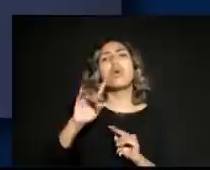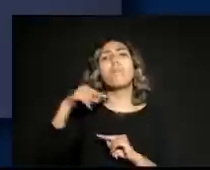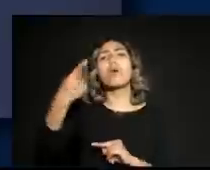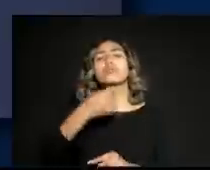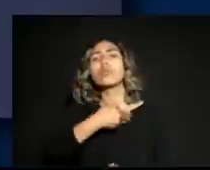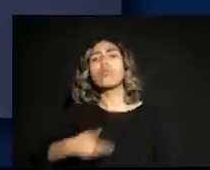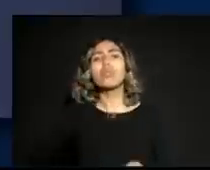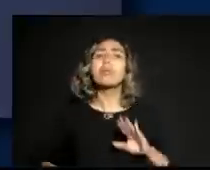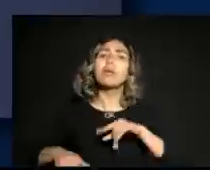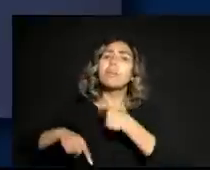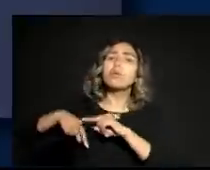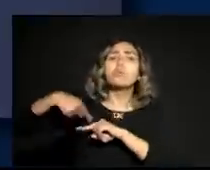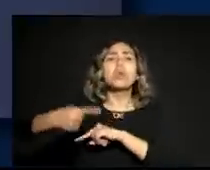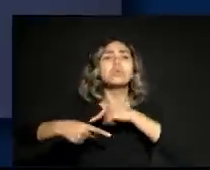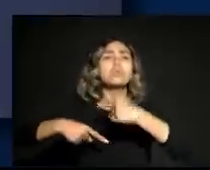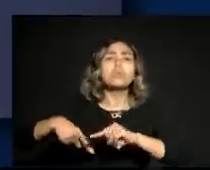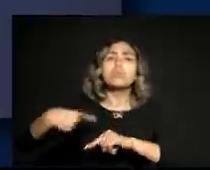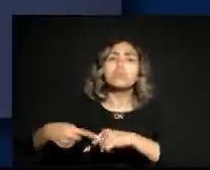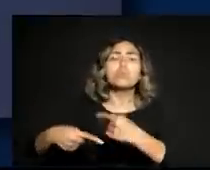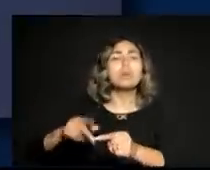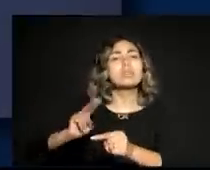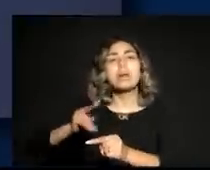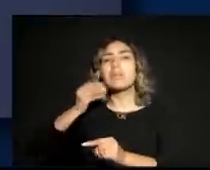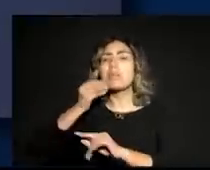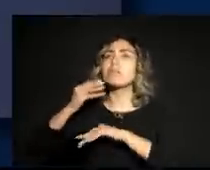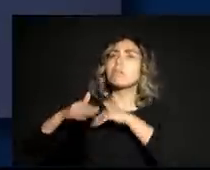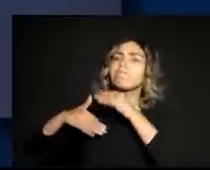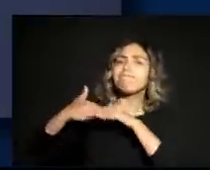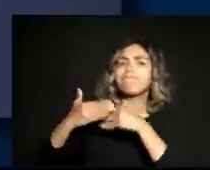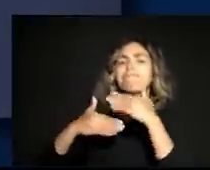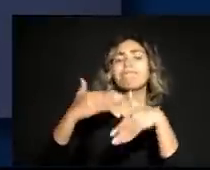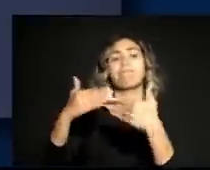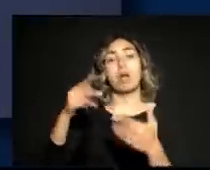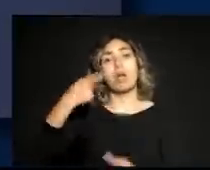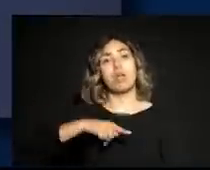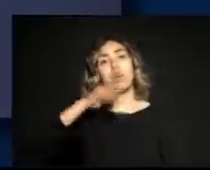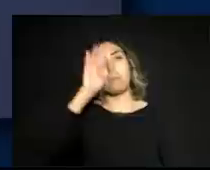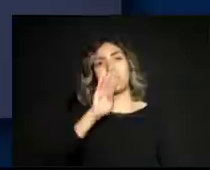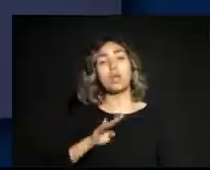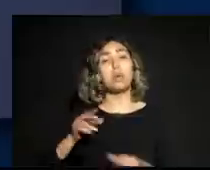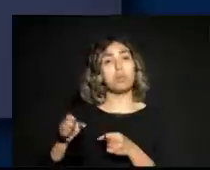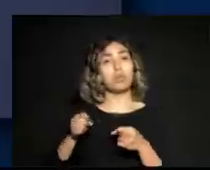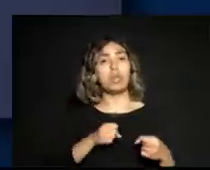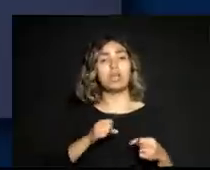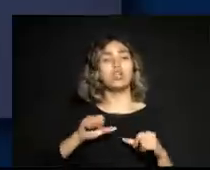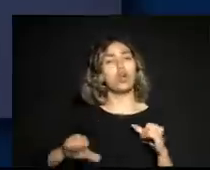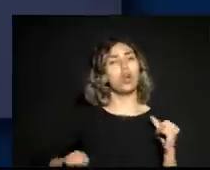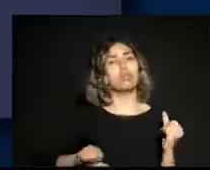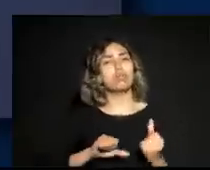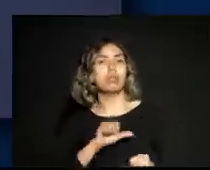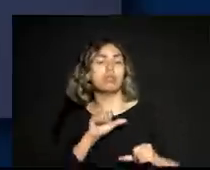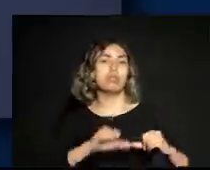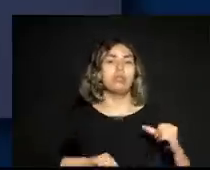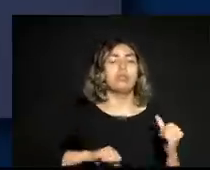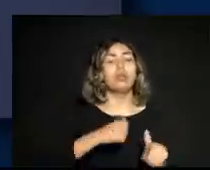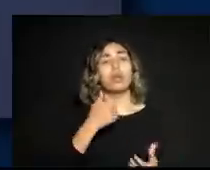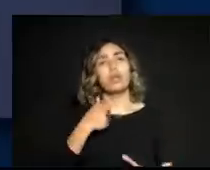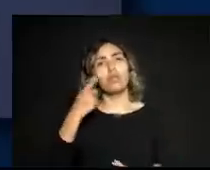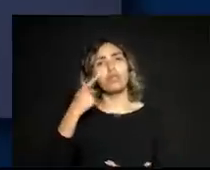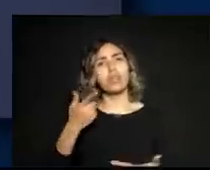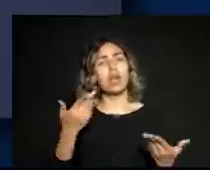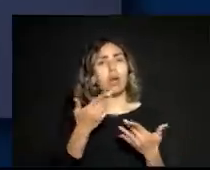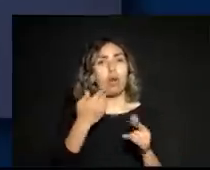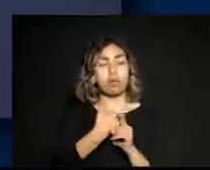próximo governo é do próximo do próximo do próximo do próximo que ainda bem o poder aqui no Brasil vai ficar só o Fernando é como eu disse que eu vejo